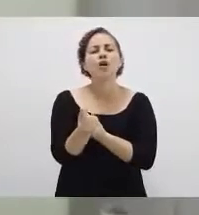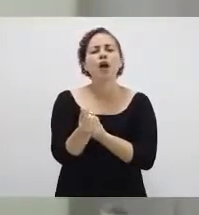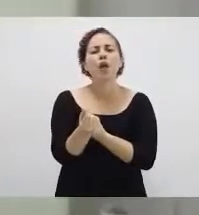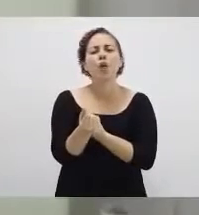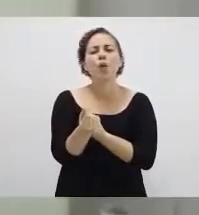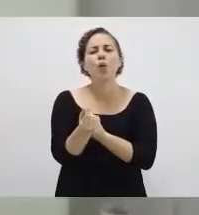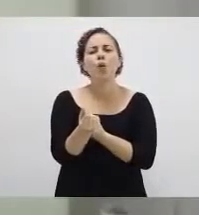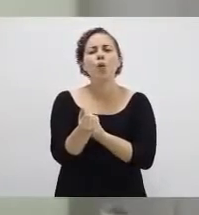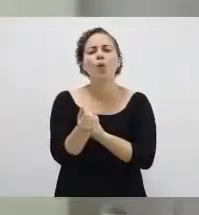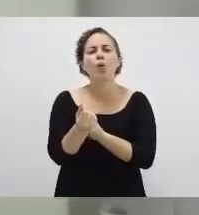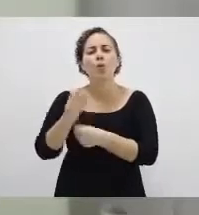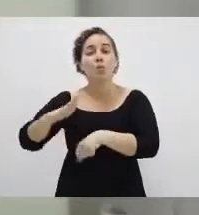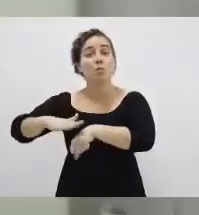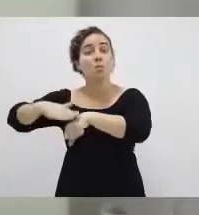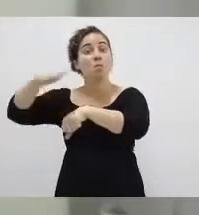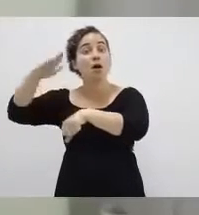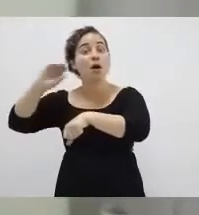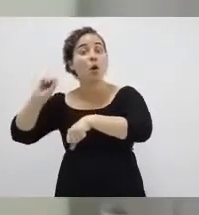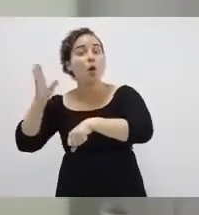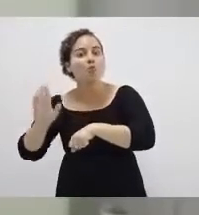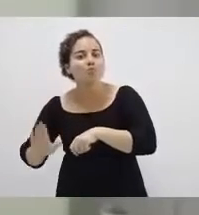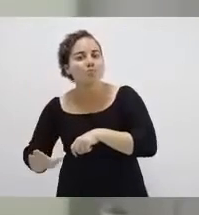No caso